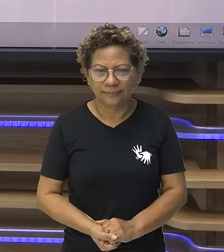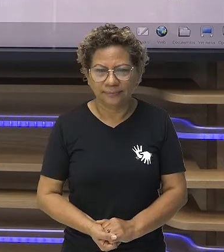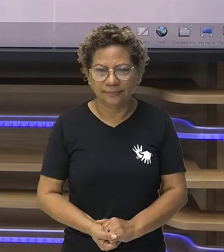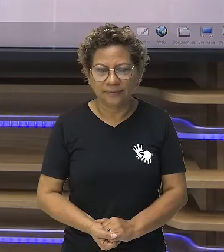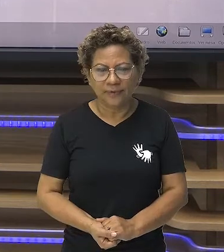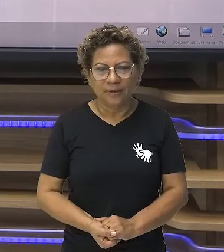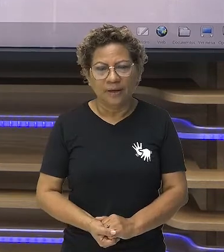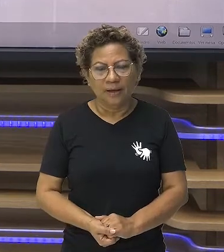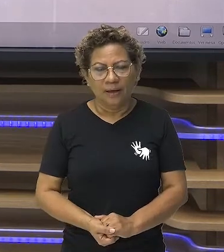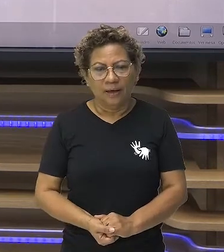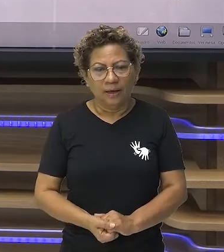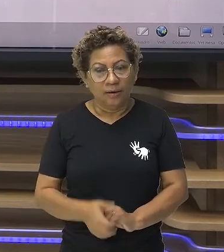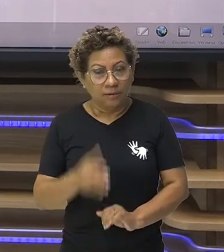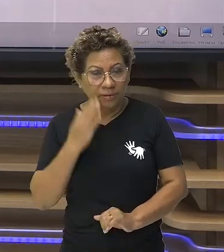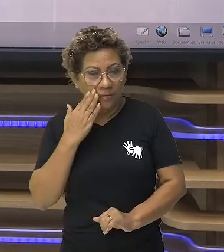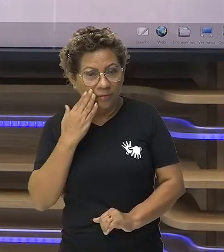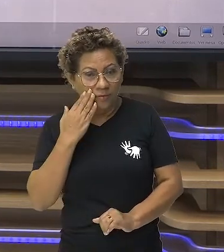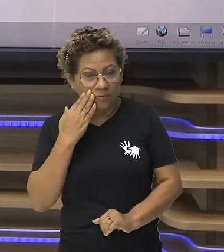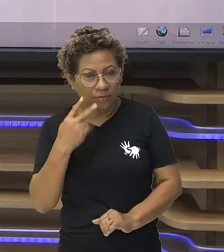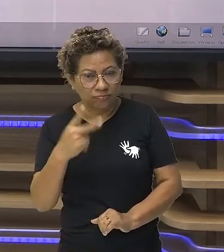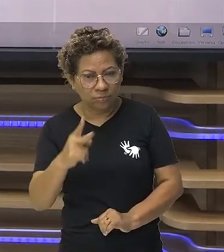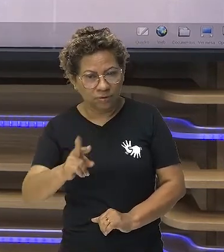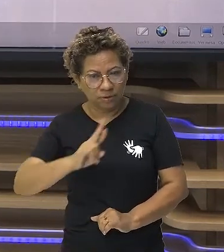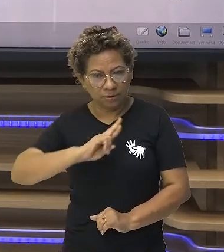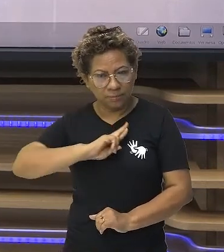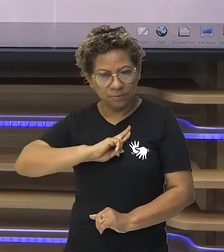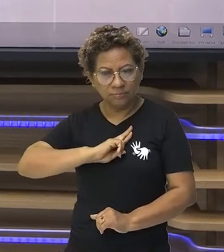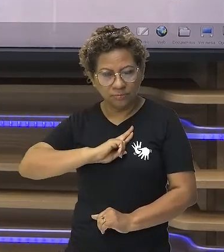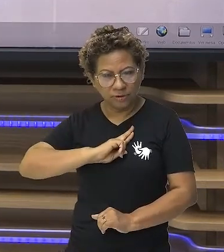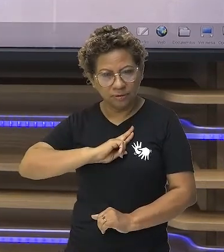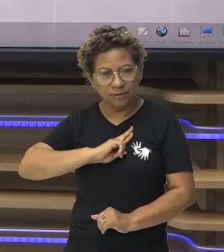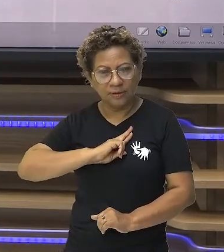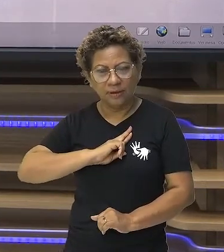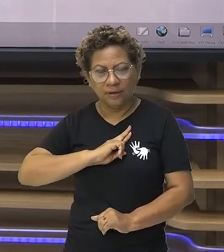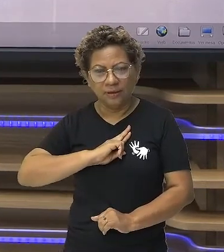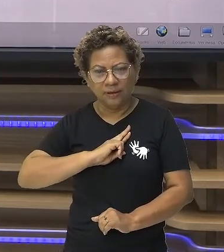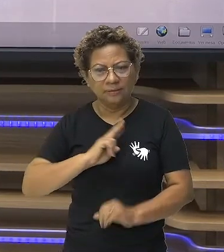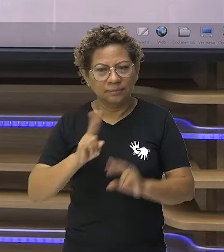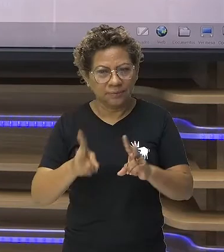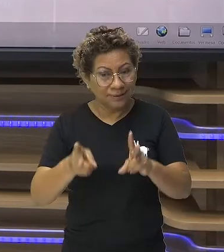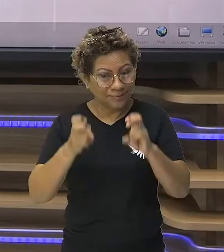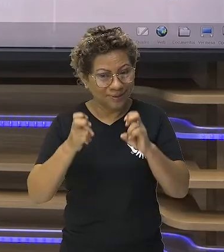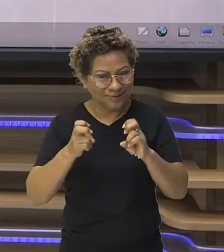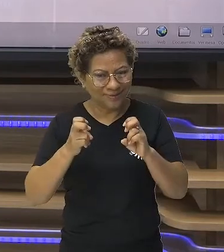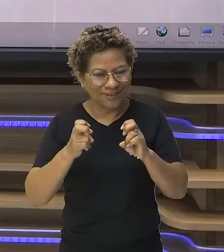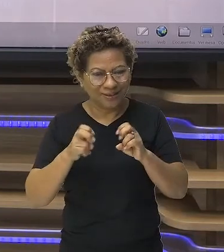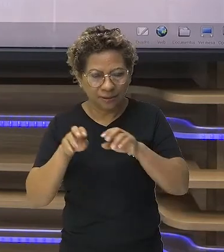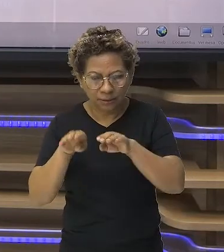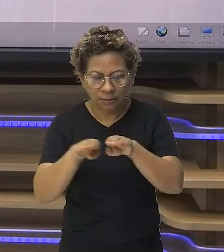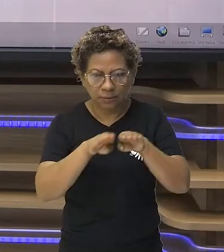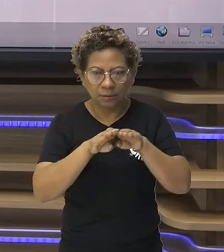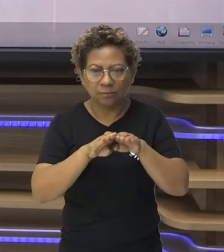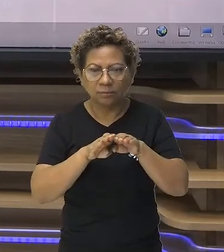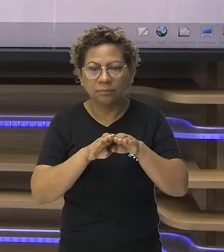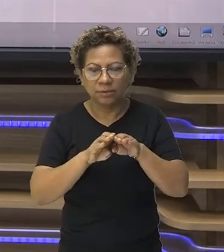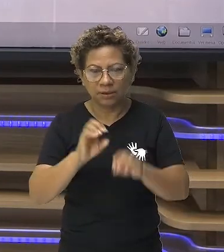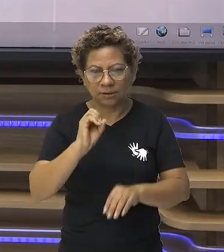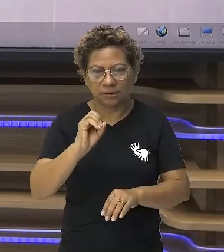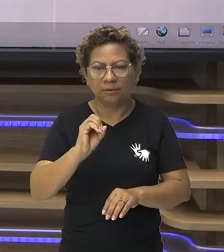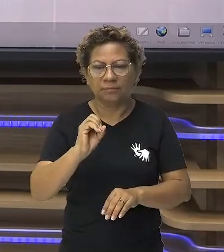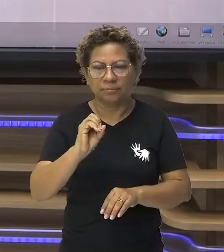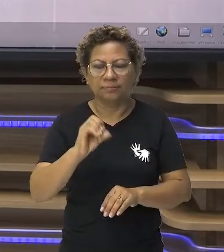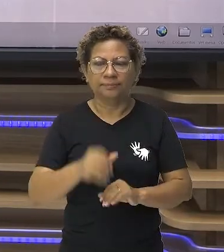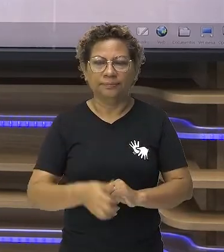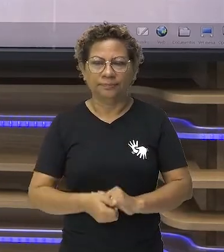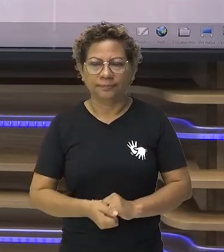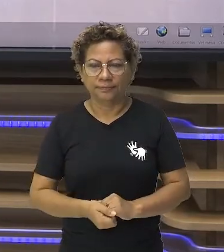Muito bem, pessoal, uma questão também tranquila, vocês viram. Basta igualar a função a zero e, transformando